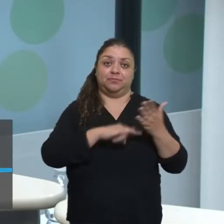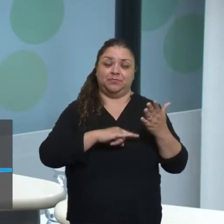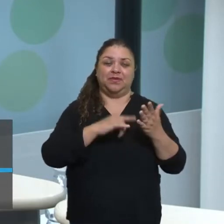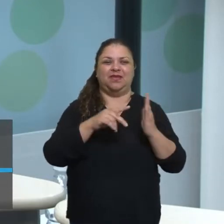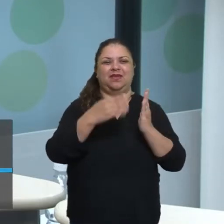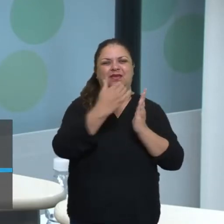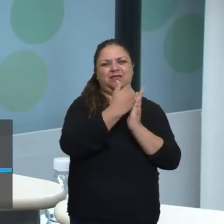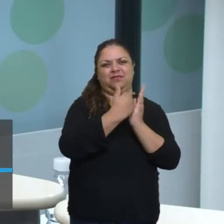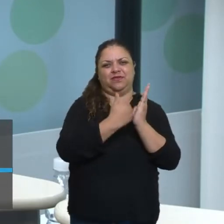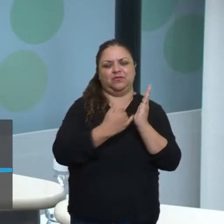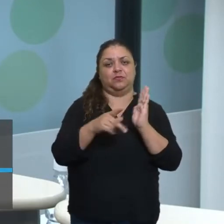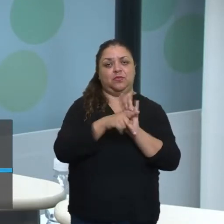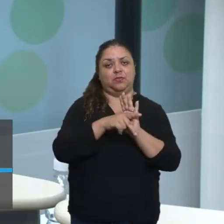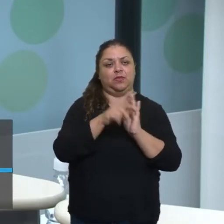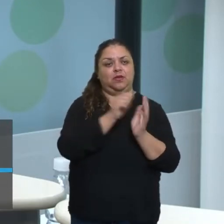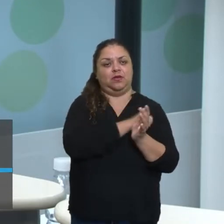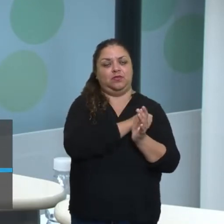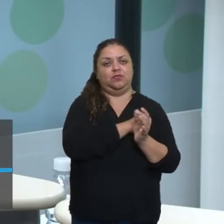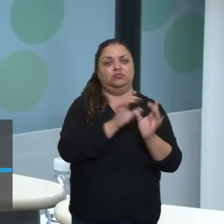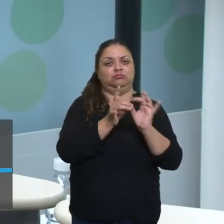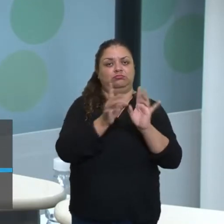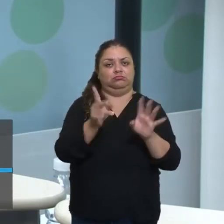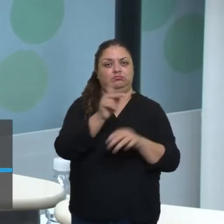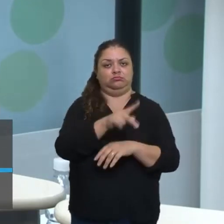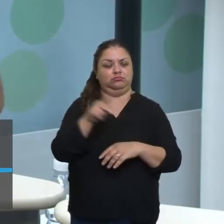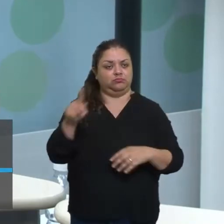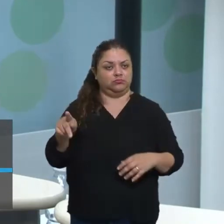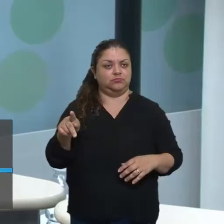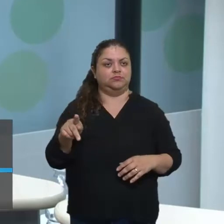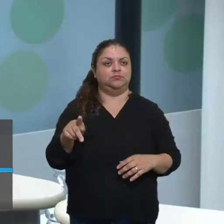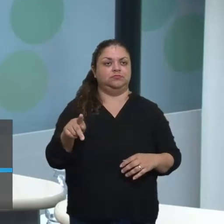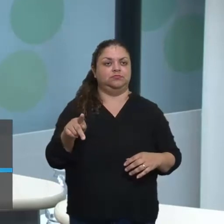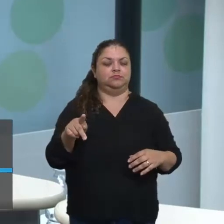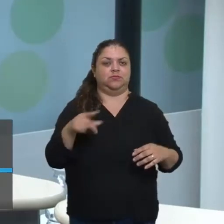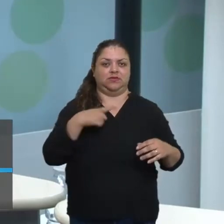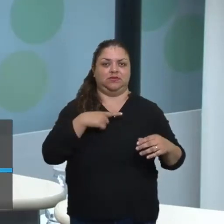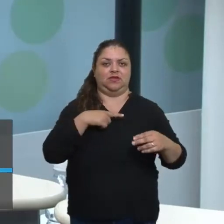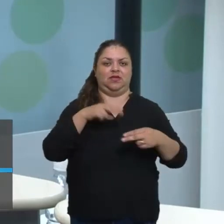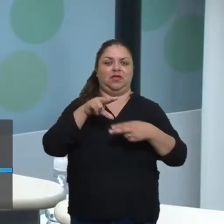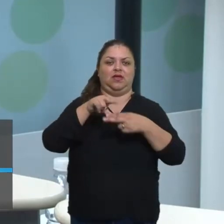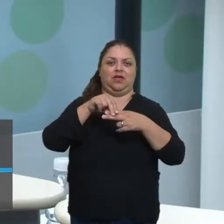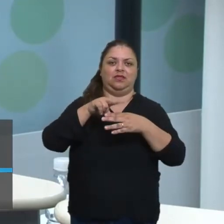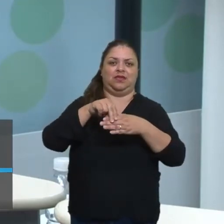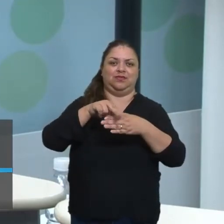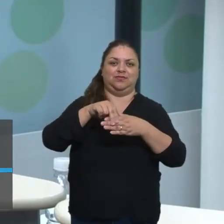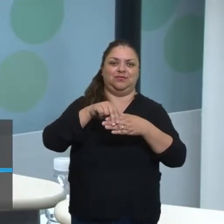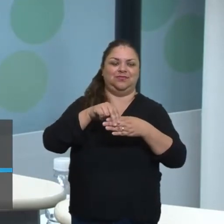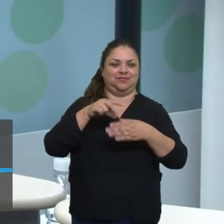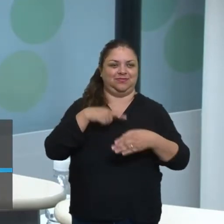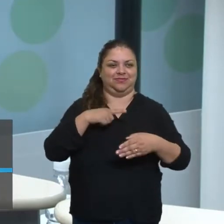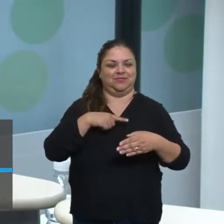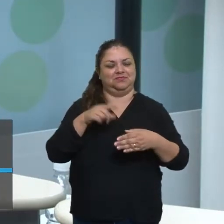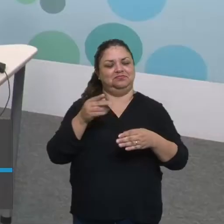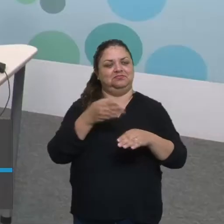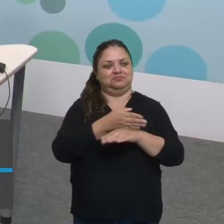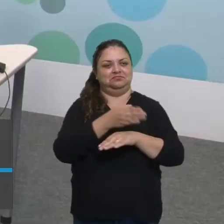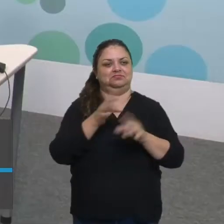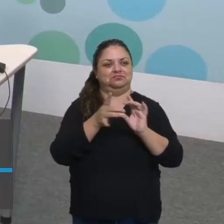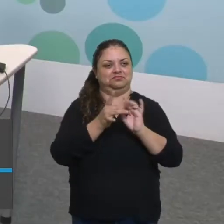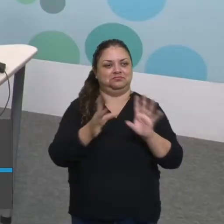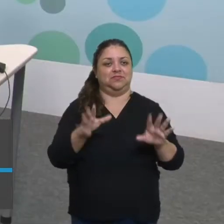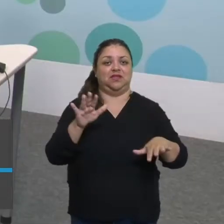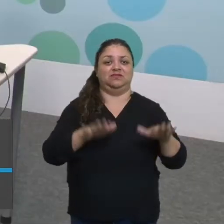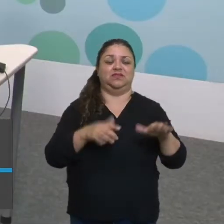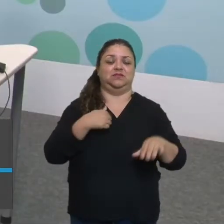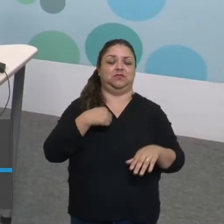que estão lá disponibilizada para os professores em anexo então às vezes eu tô atuando lá na sala de aula professora